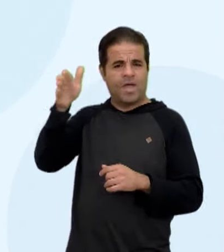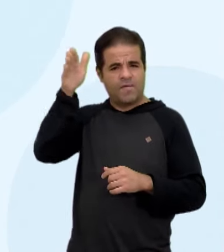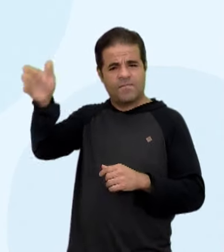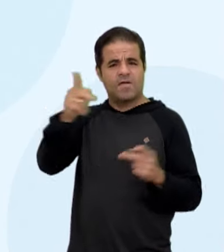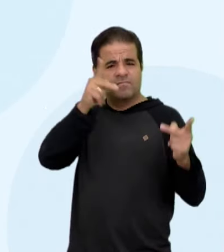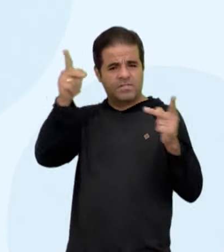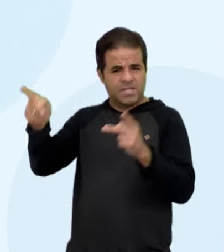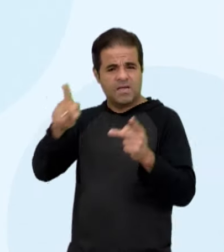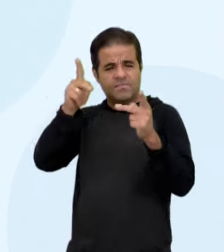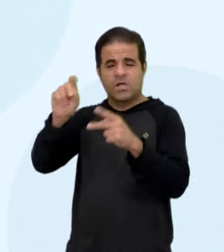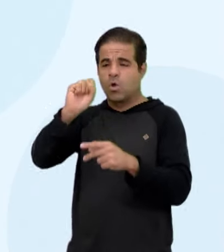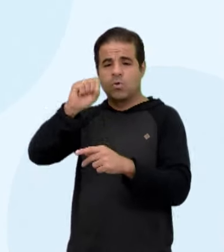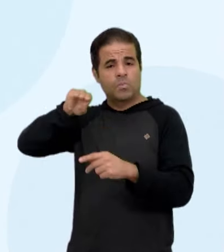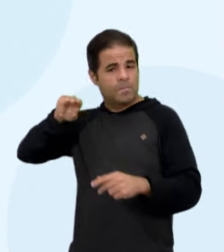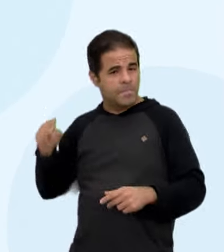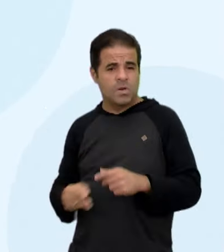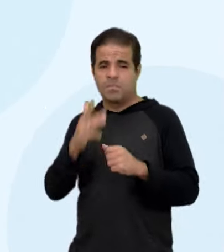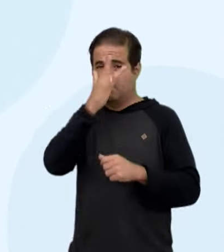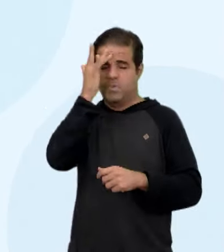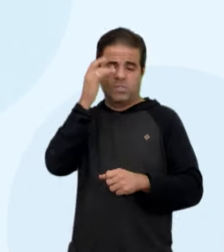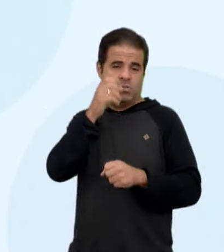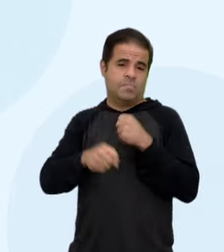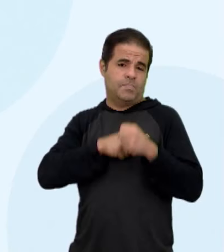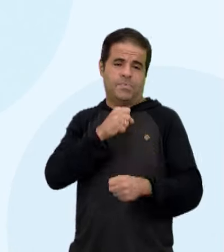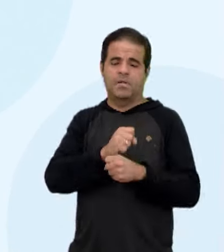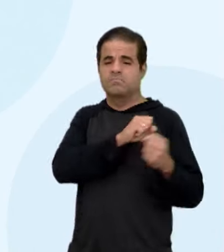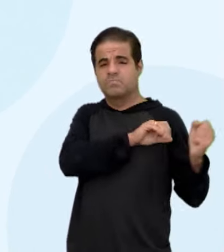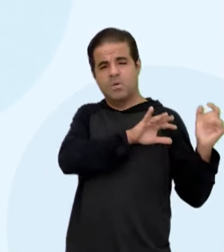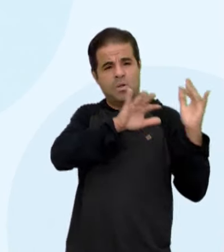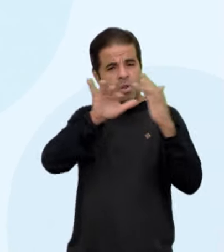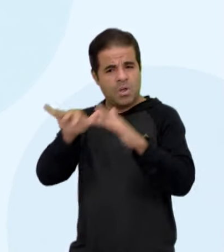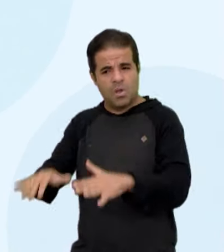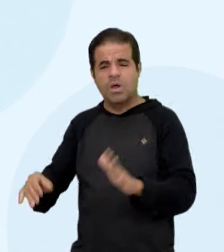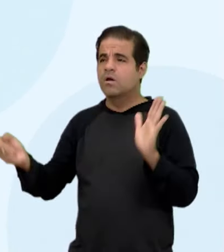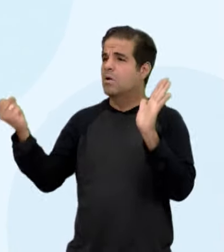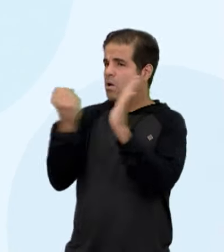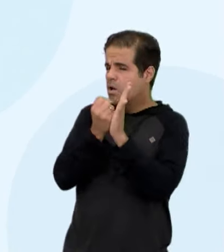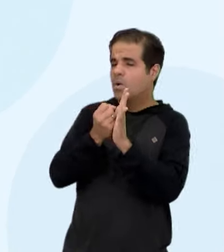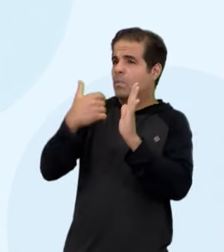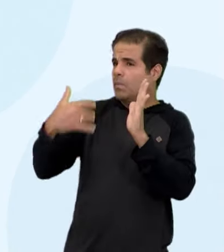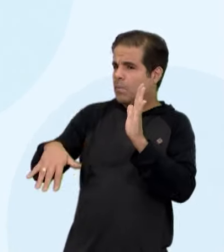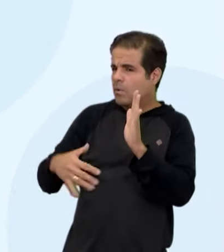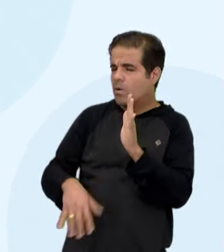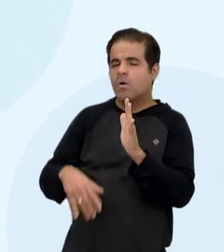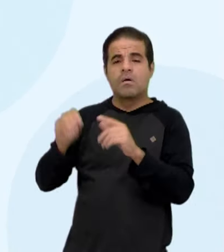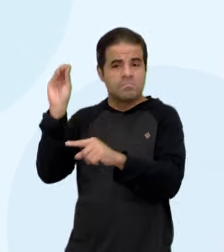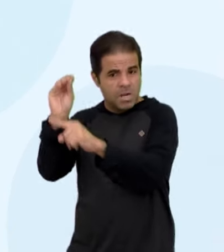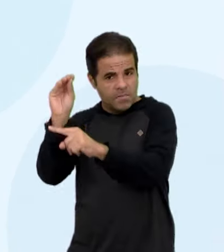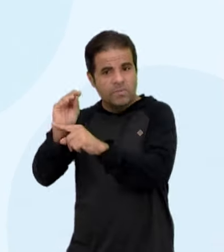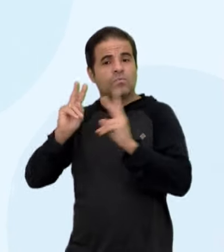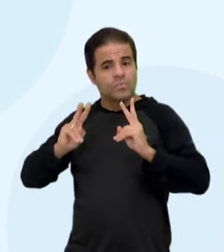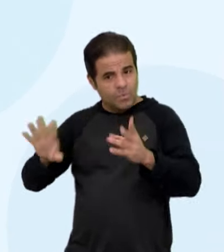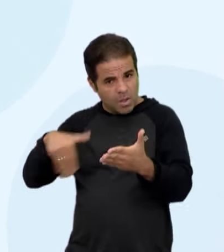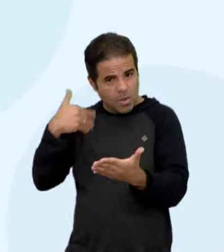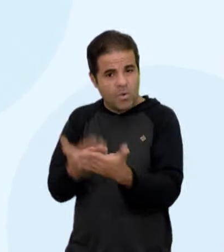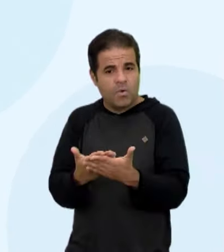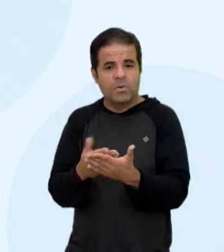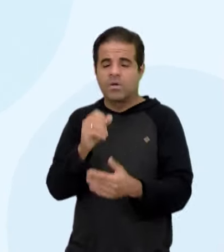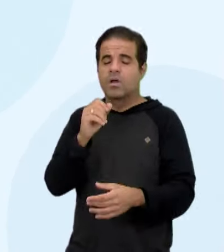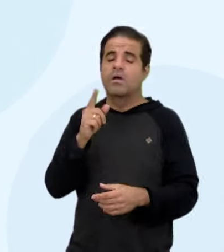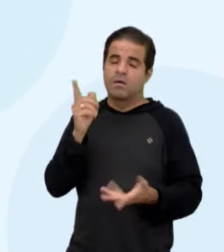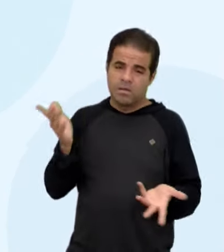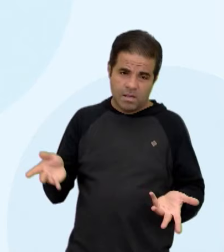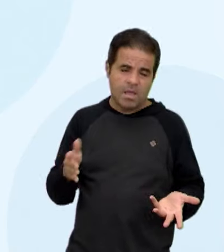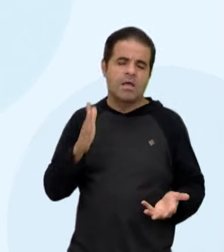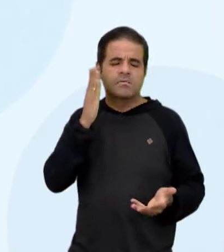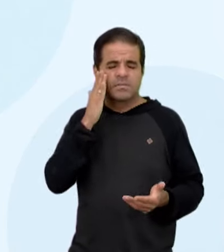de turistas por ano. Então a gente está falando, né, de um patrimônio que realmente precisa ser preservado, né? Porque